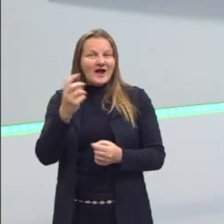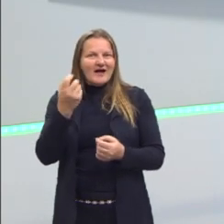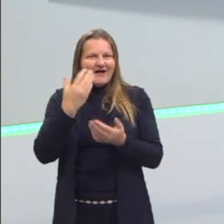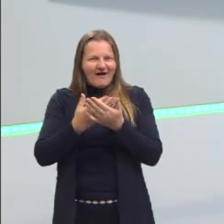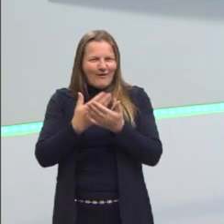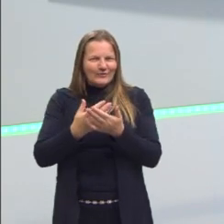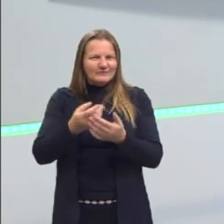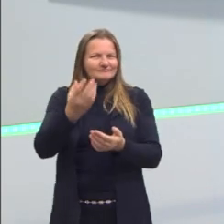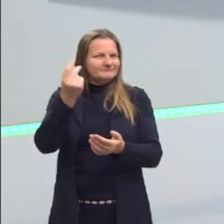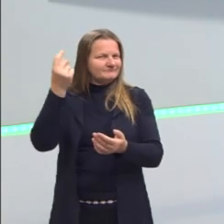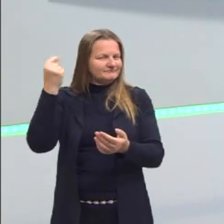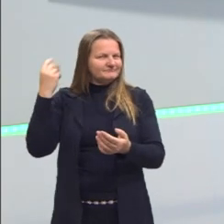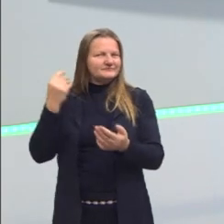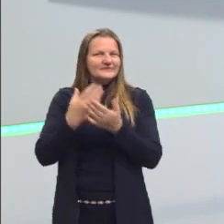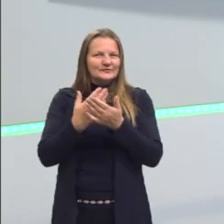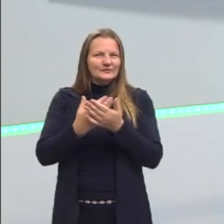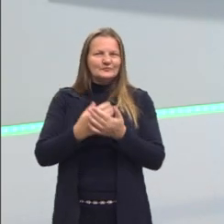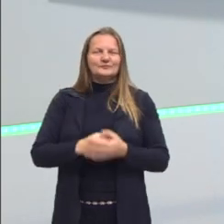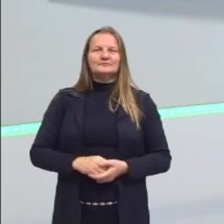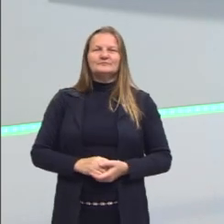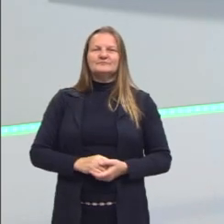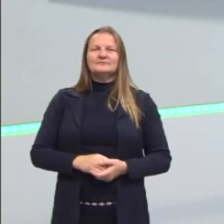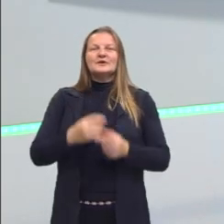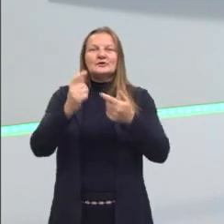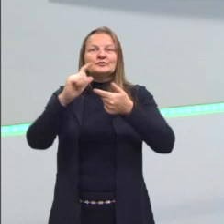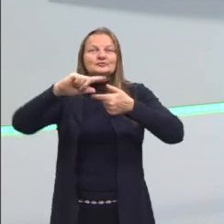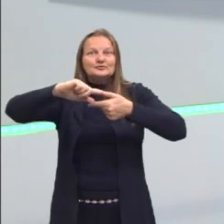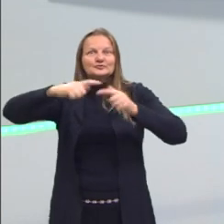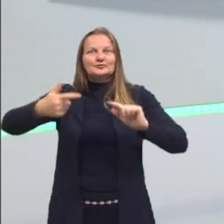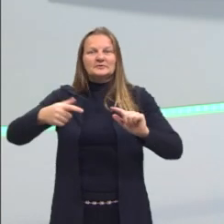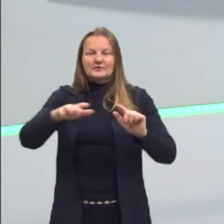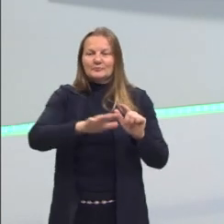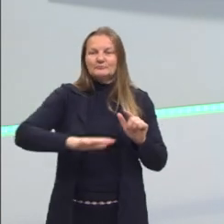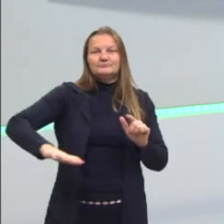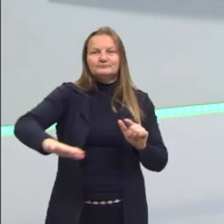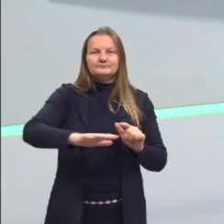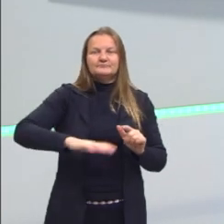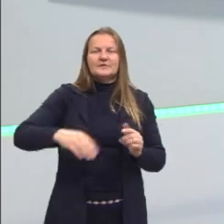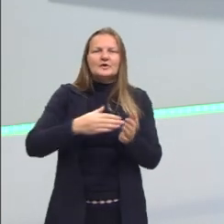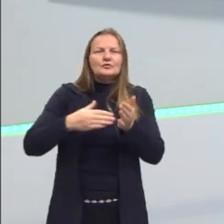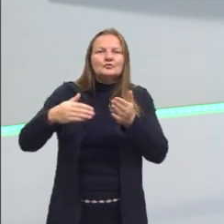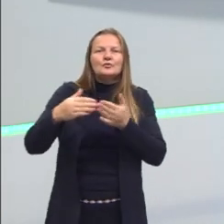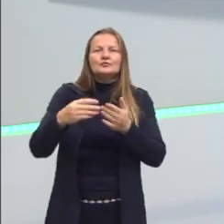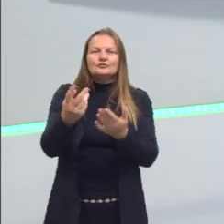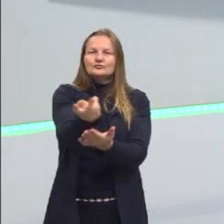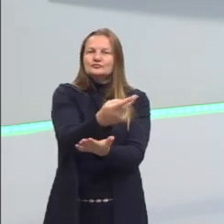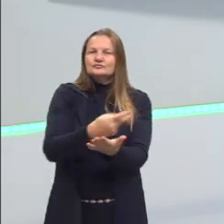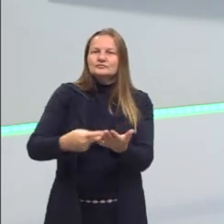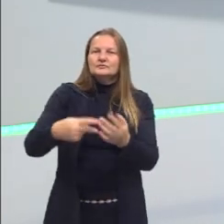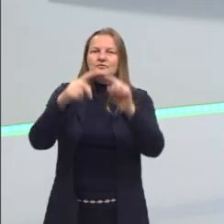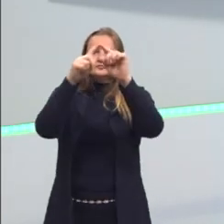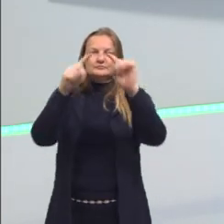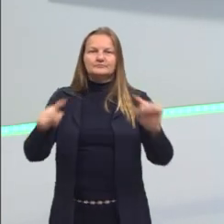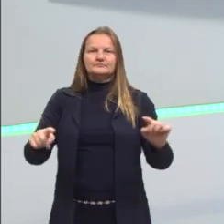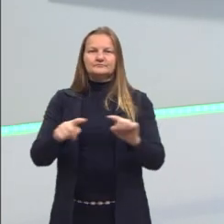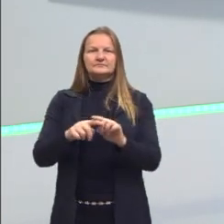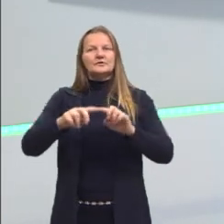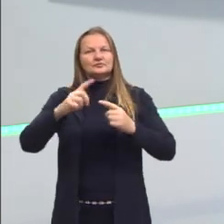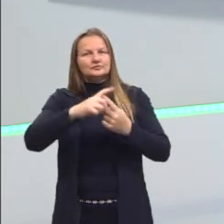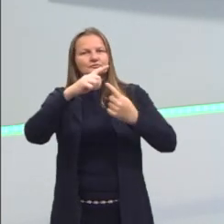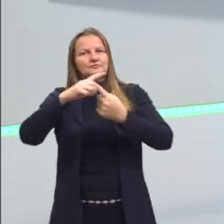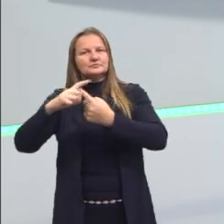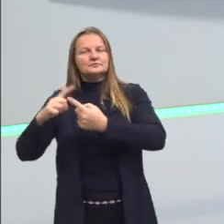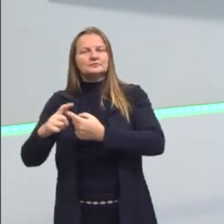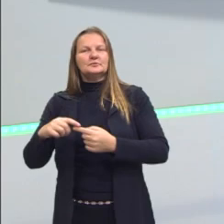retomarem os estudos principalmente da geometria plana né continuássemos todas as figuras dos triângulos que